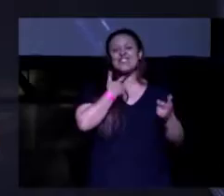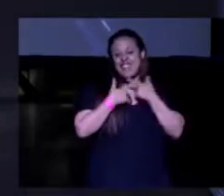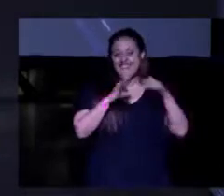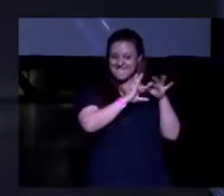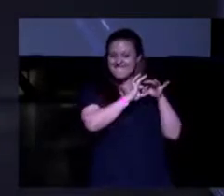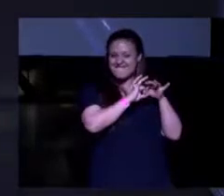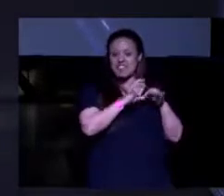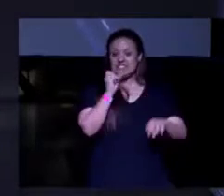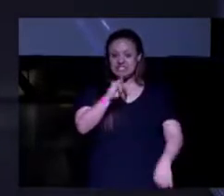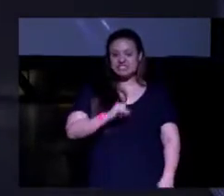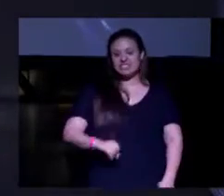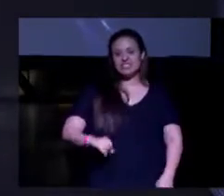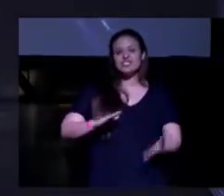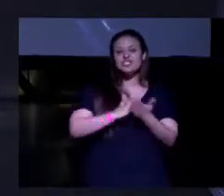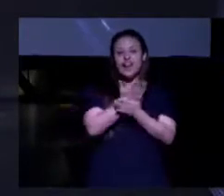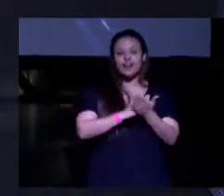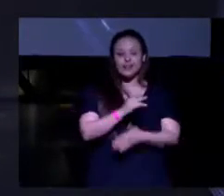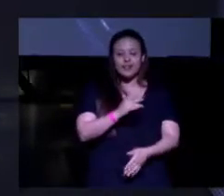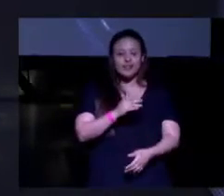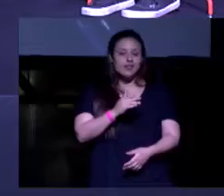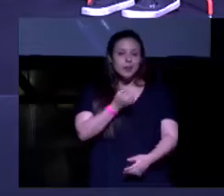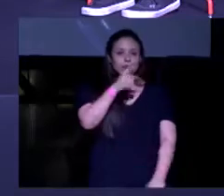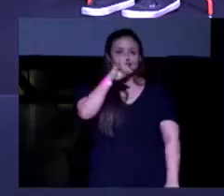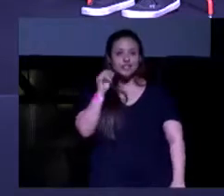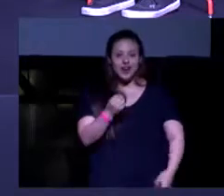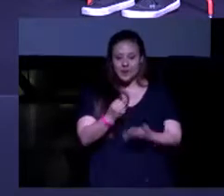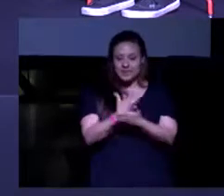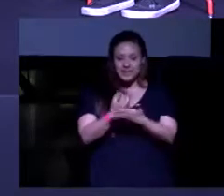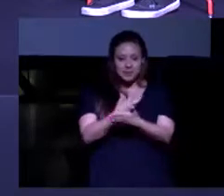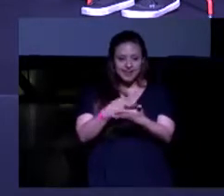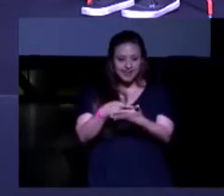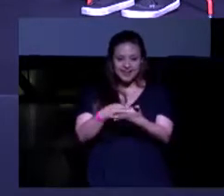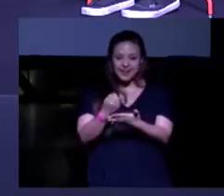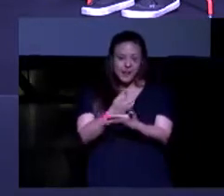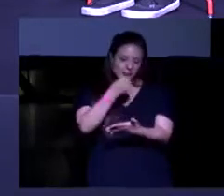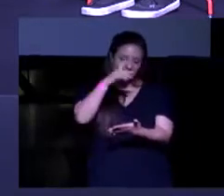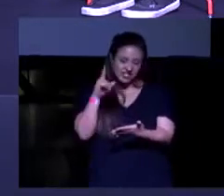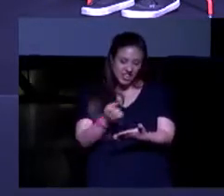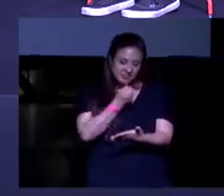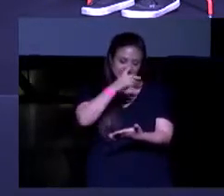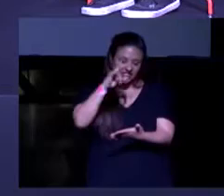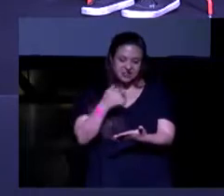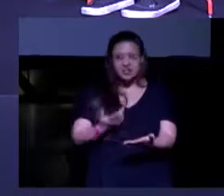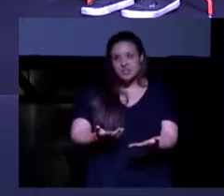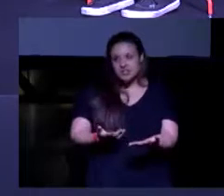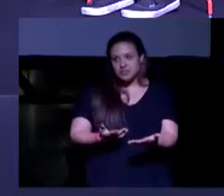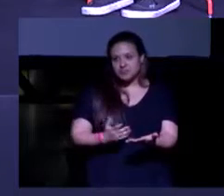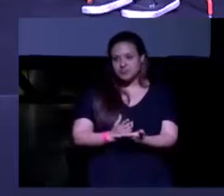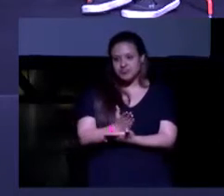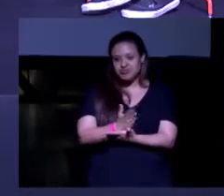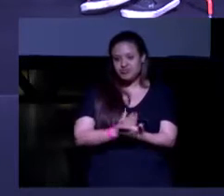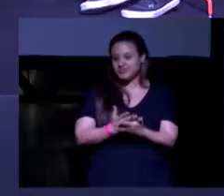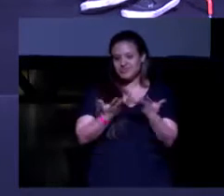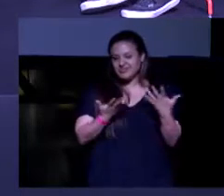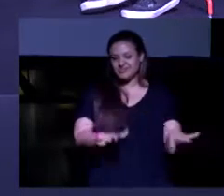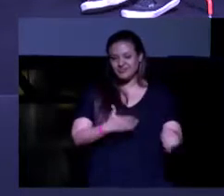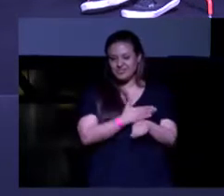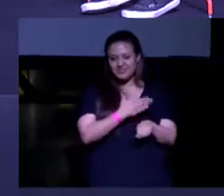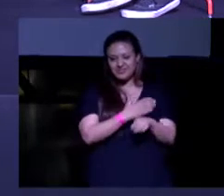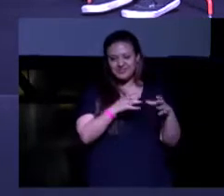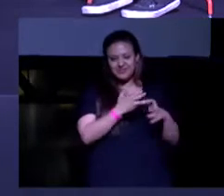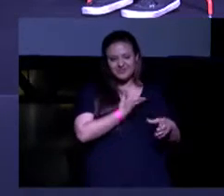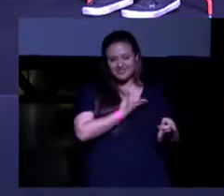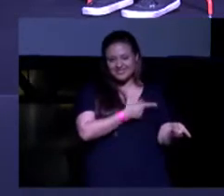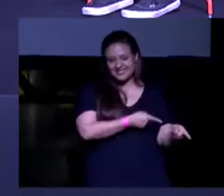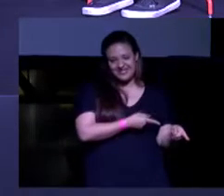WhatsApp, você vai querer sair do WhatsApp. Então, você tem que fazer coisas legais, você tem que se sentir parte daquilo, você tem que falar, pô, vamos no